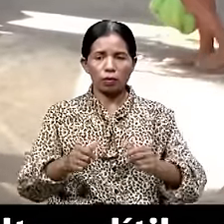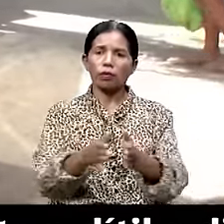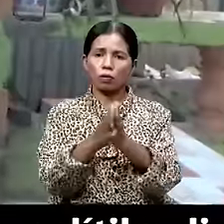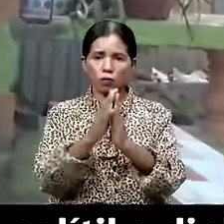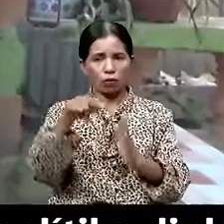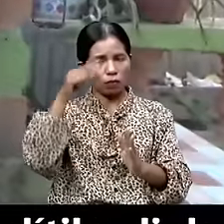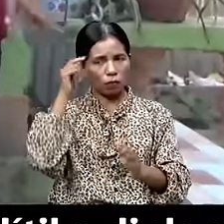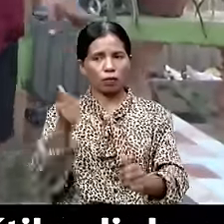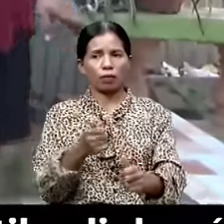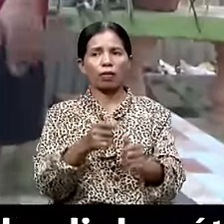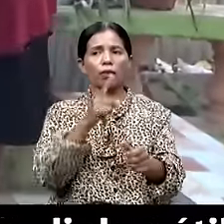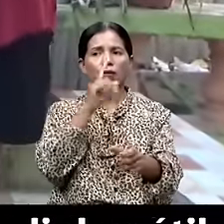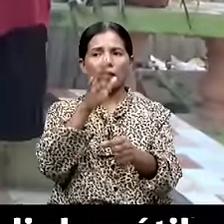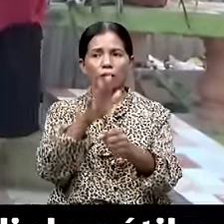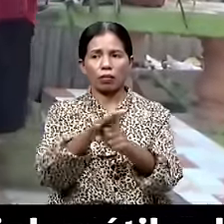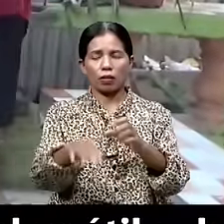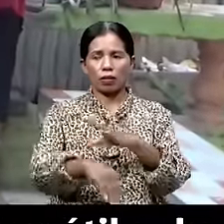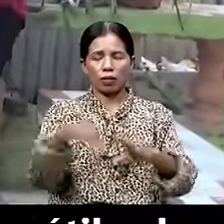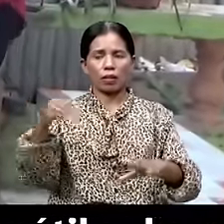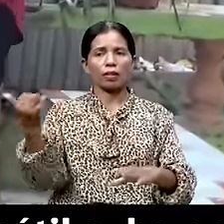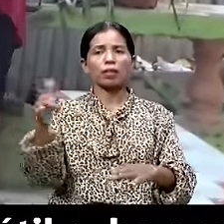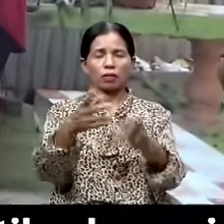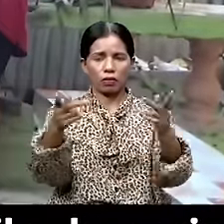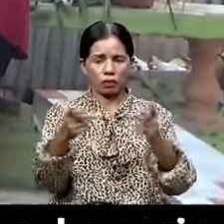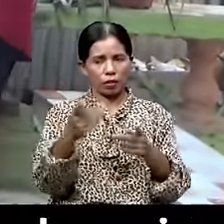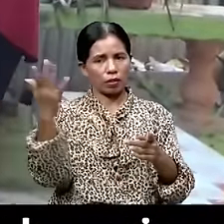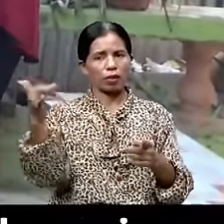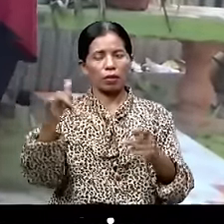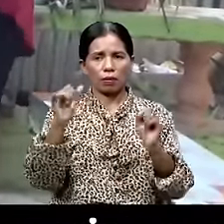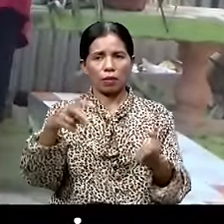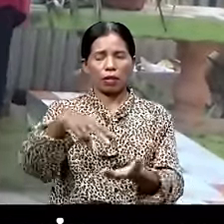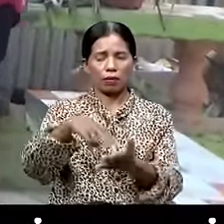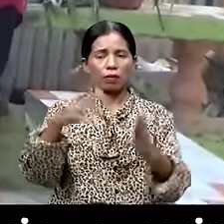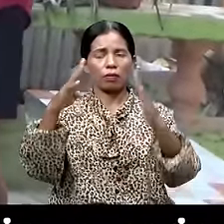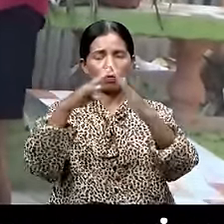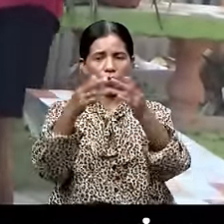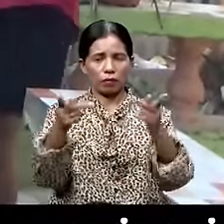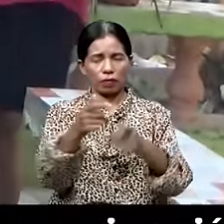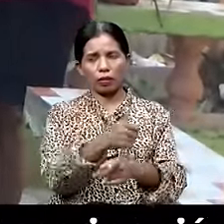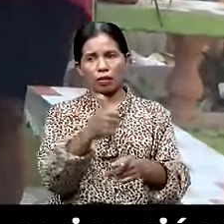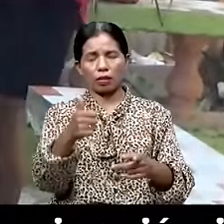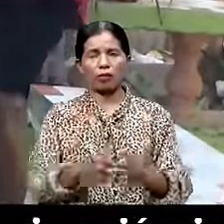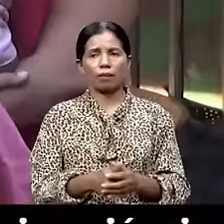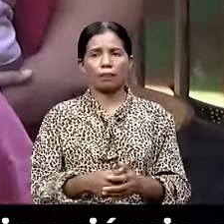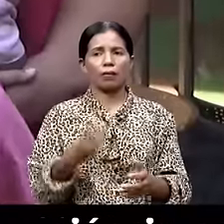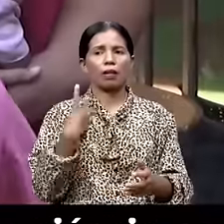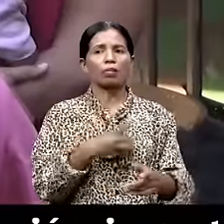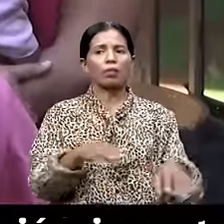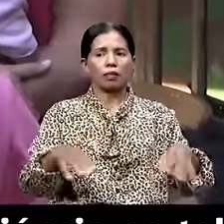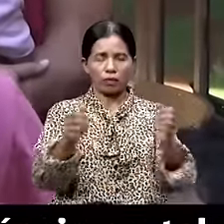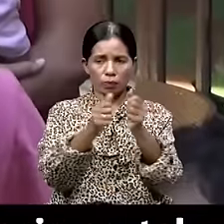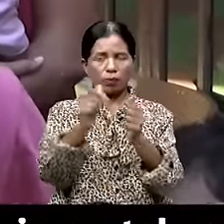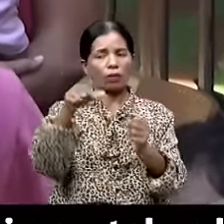governo atu cumpri uluk promessa antes asai sira husi fatin refere, lune sira bele hari fali uma ia fatin seluk. Pero governo, mai be